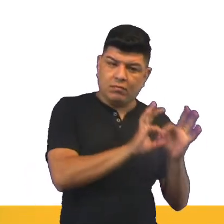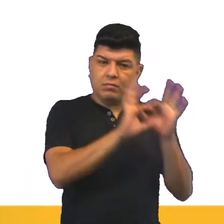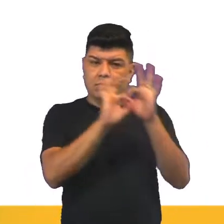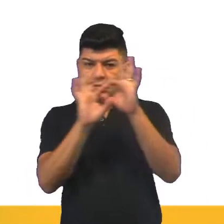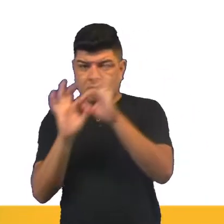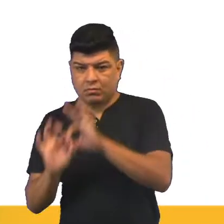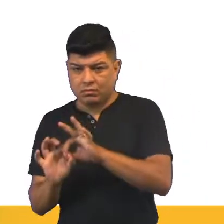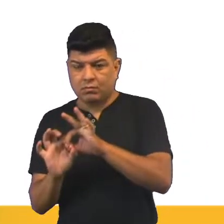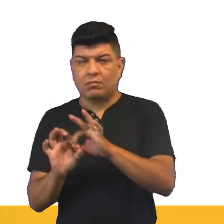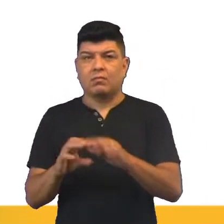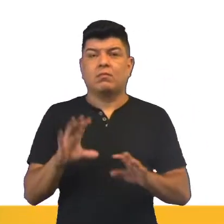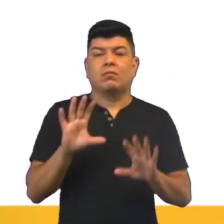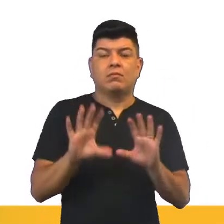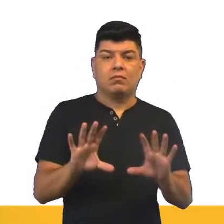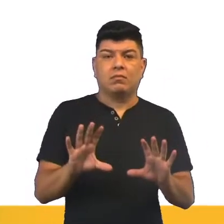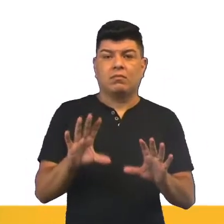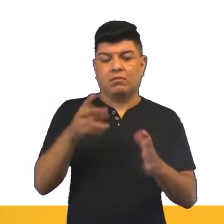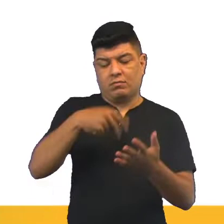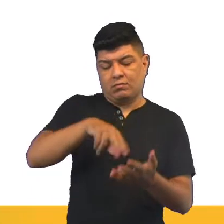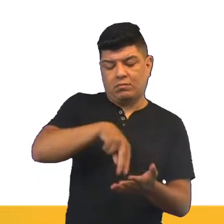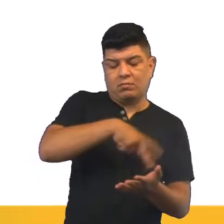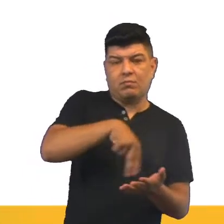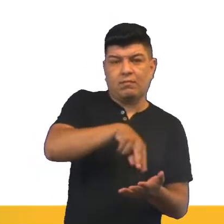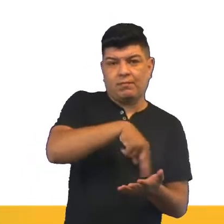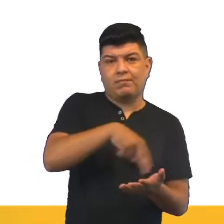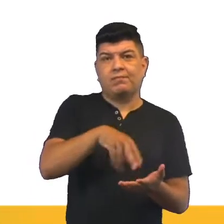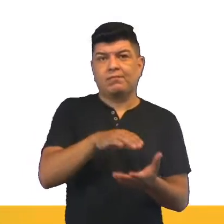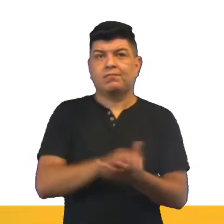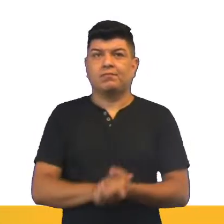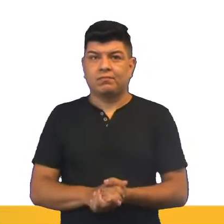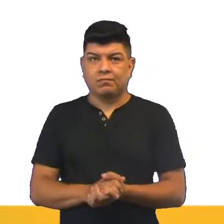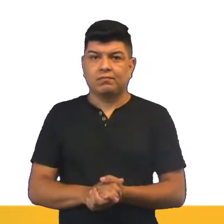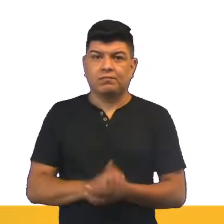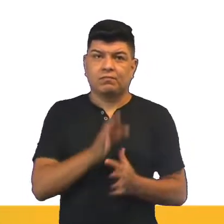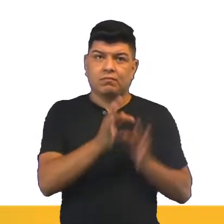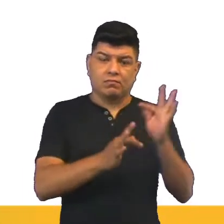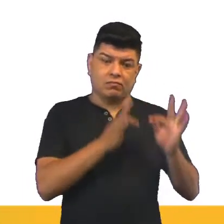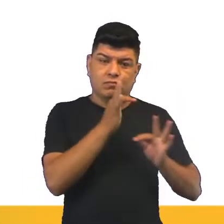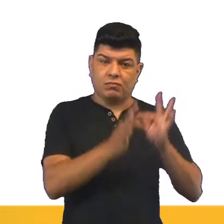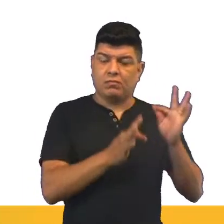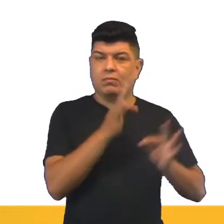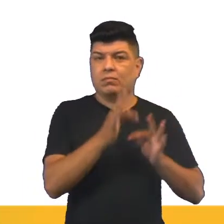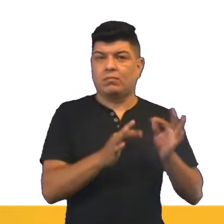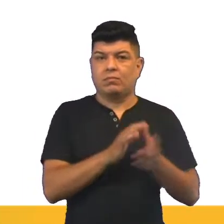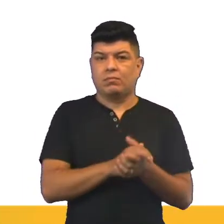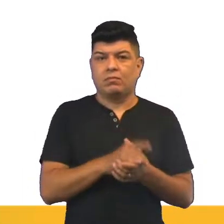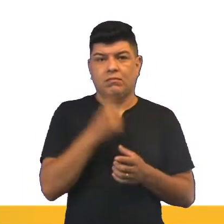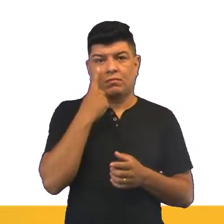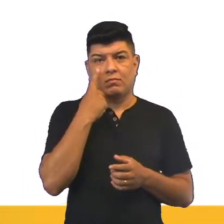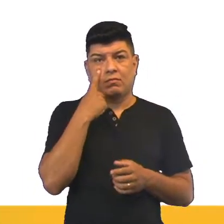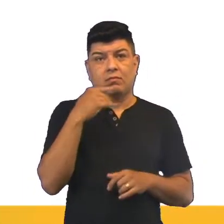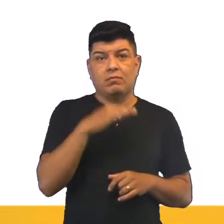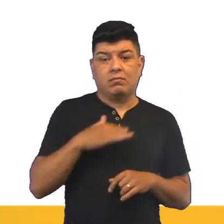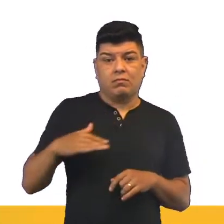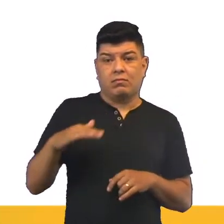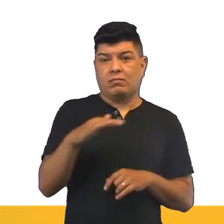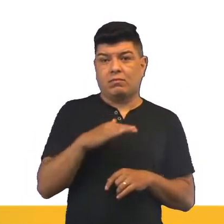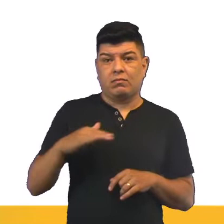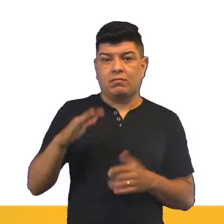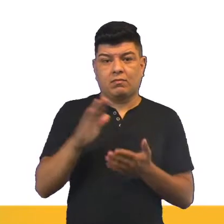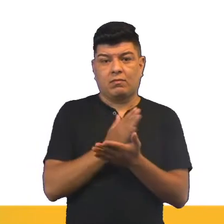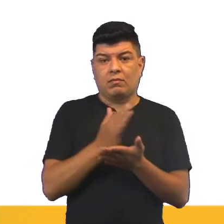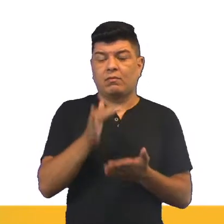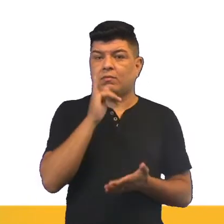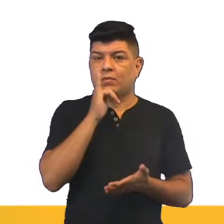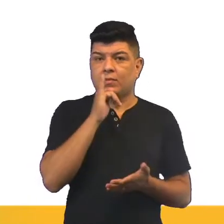aí para que seja uma dança, né, folclórica. Confira abaixo que nós colocamos aqui